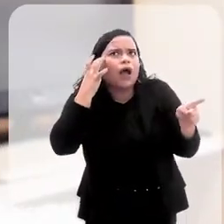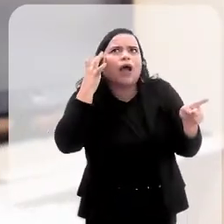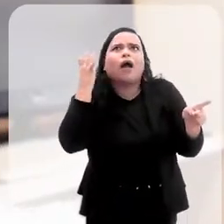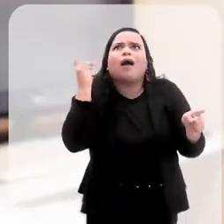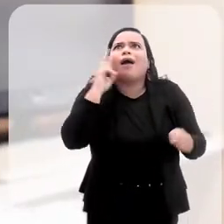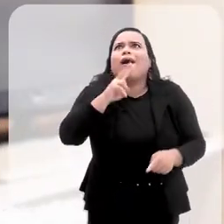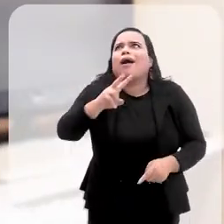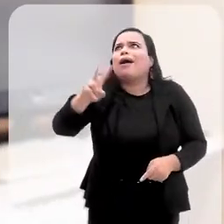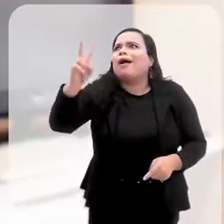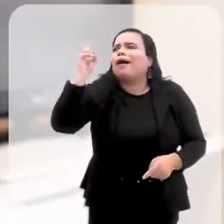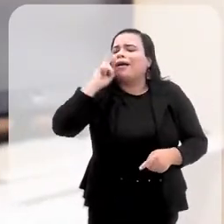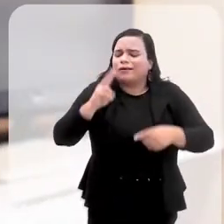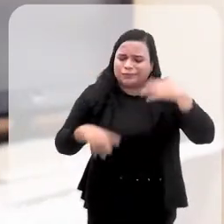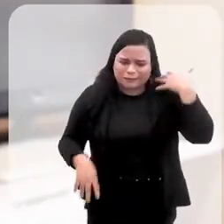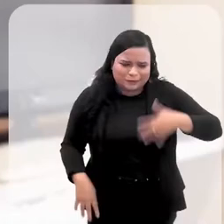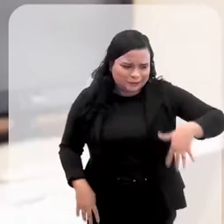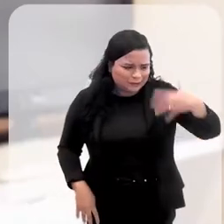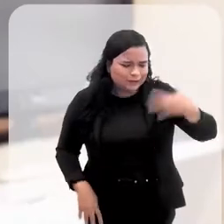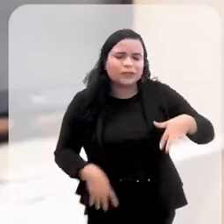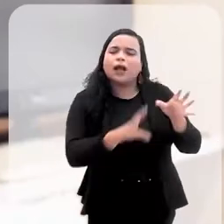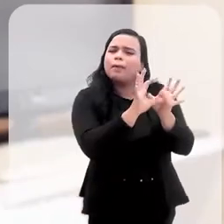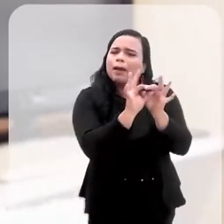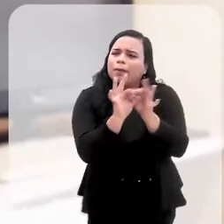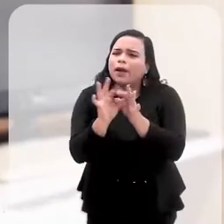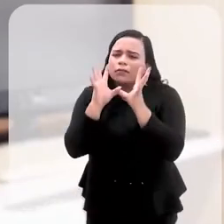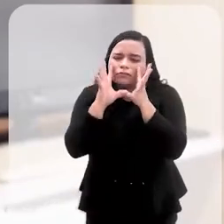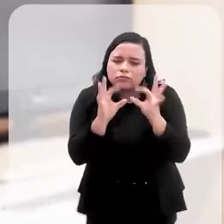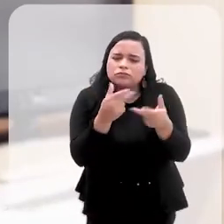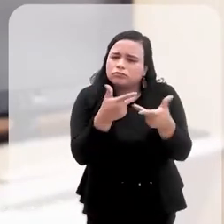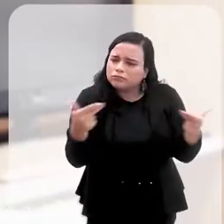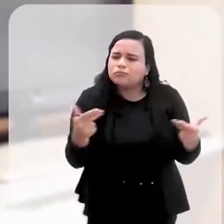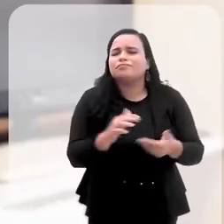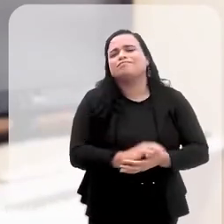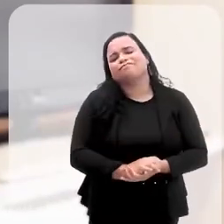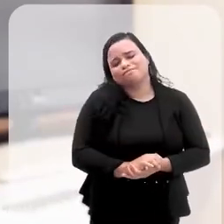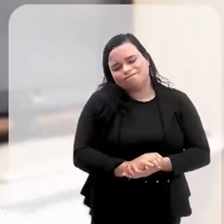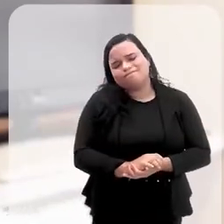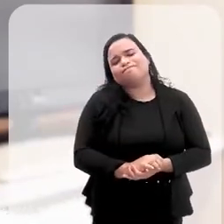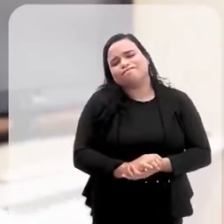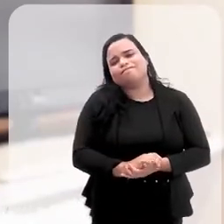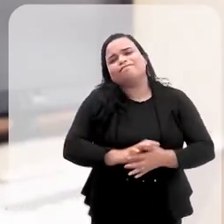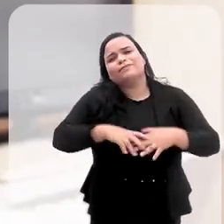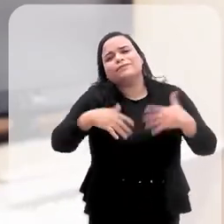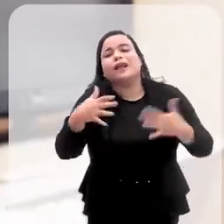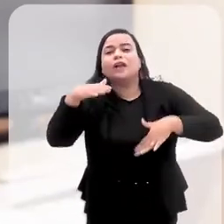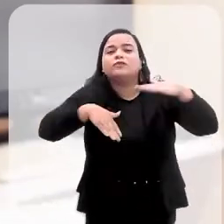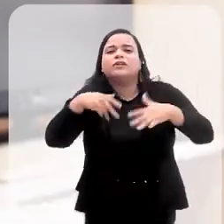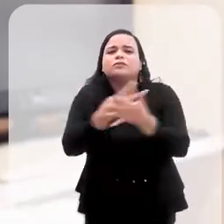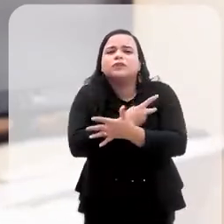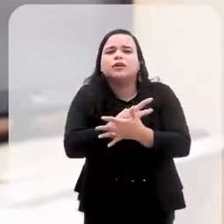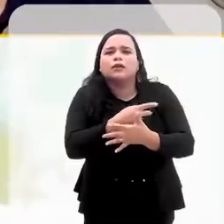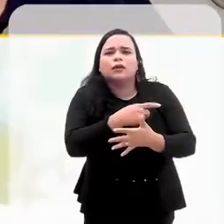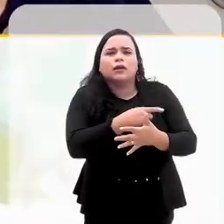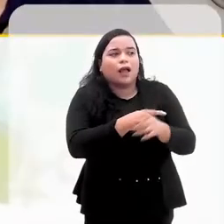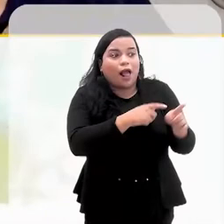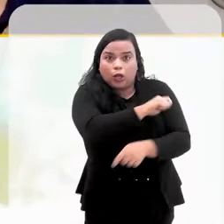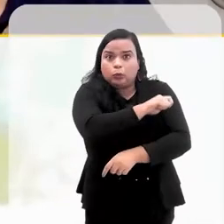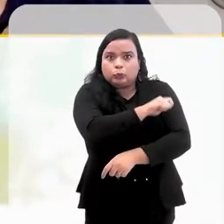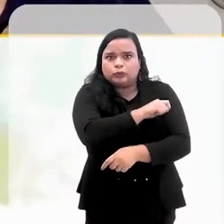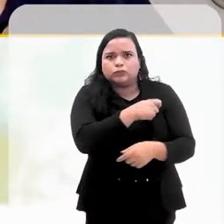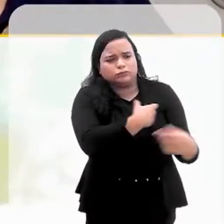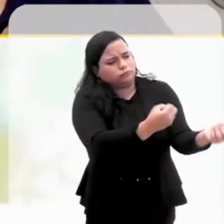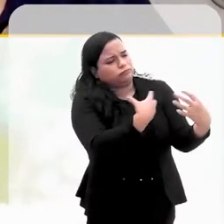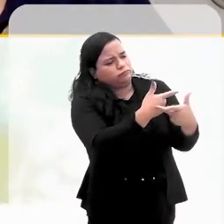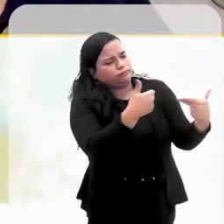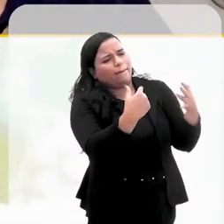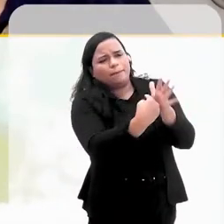Então, mensagens às vezes que eles me deixaram, eu vim entender depois de coisas que eles me falavam. Teve alguma